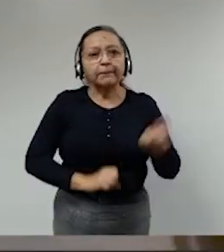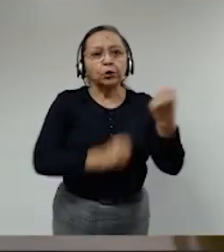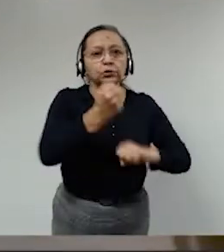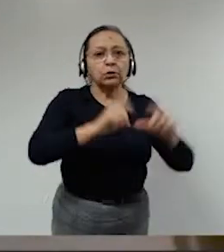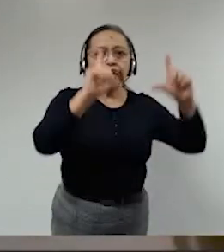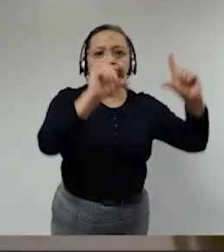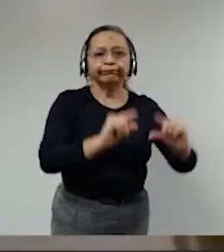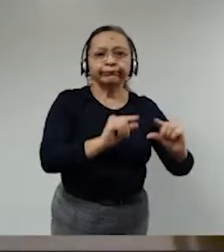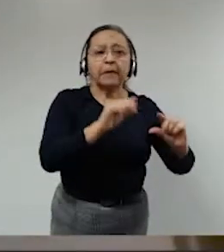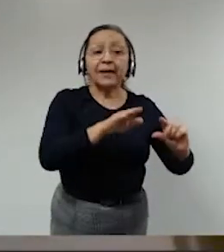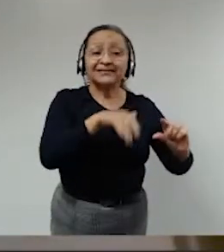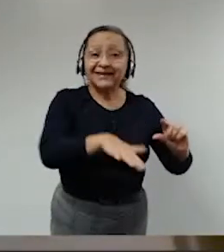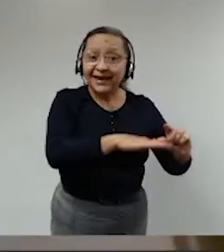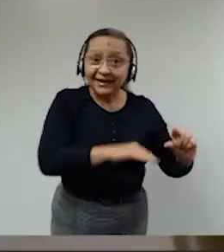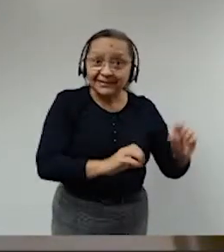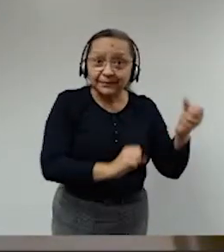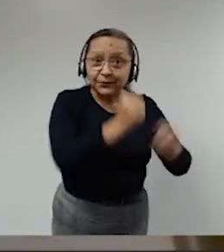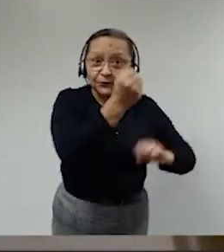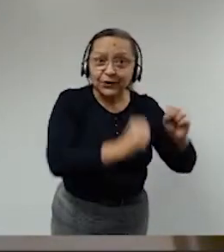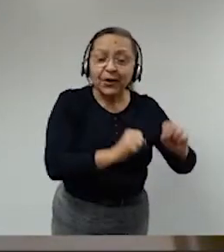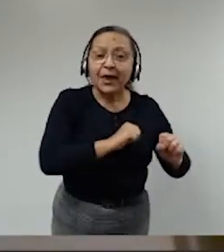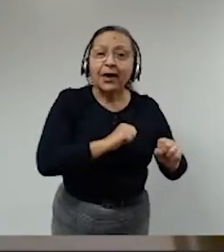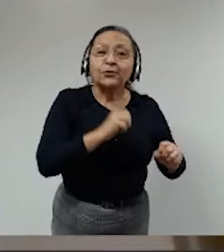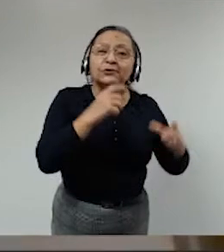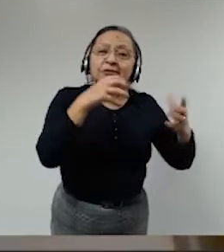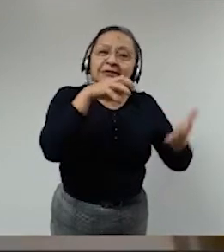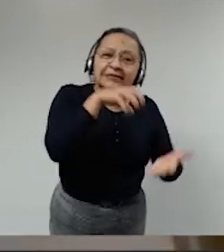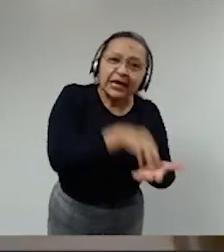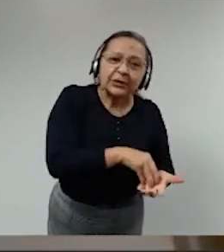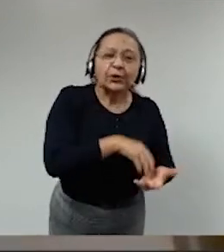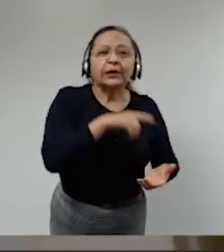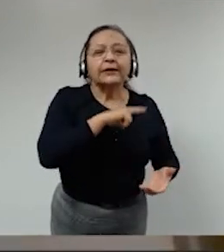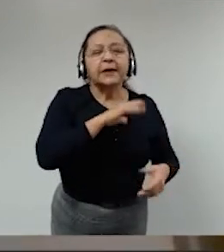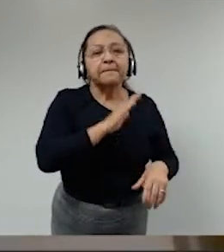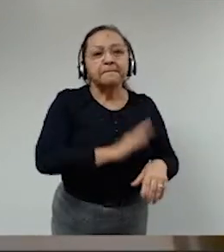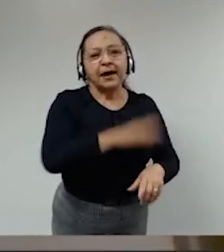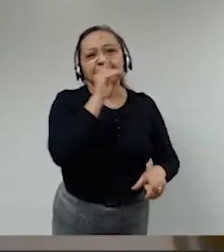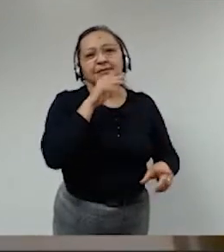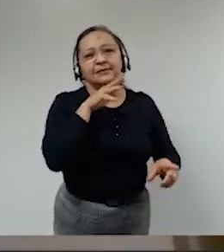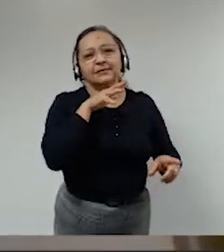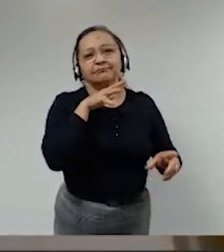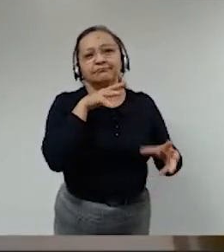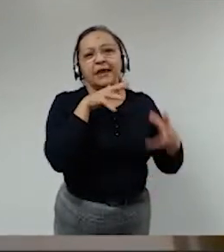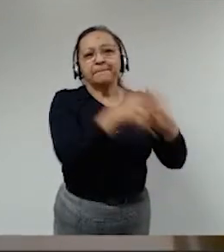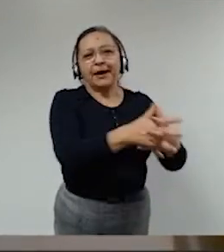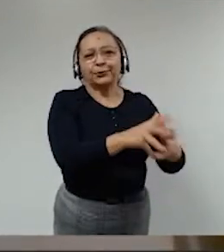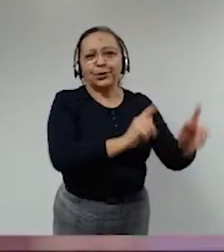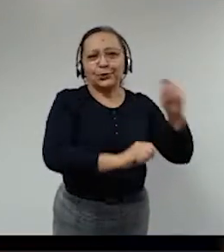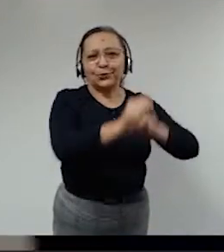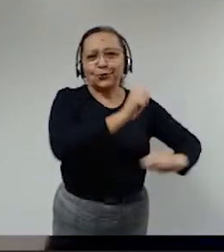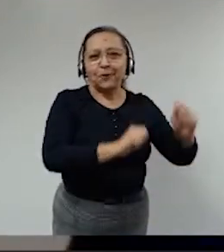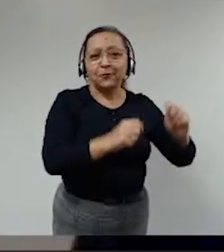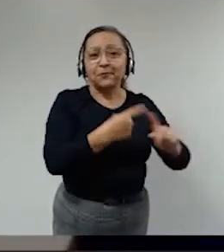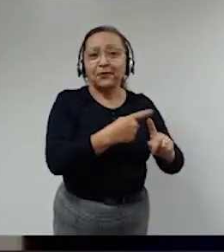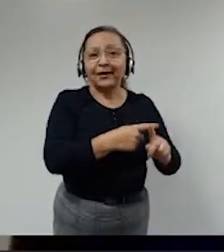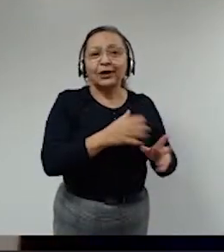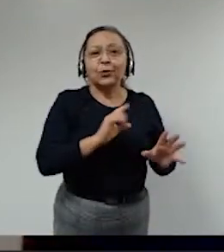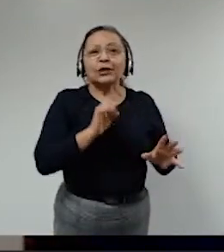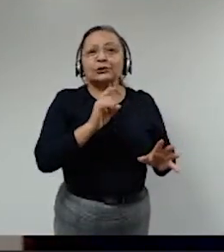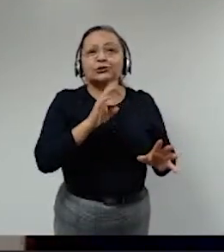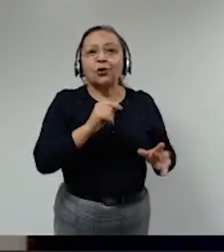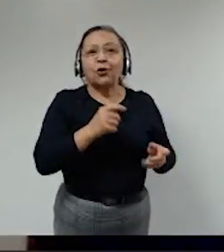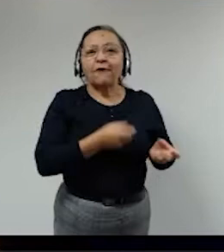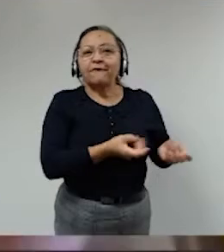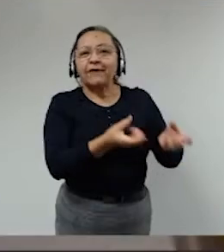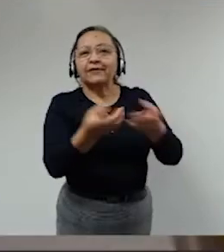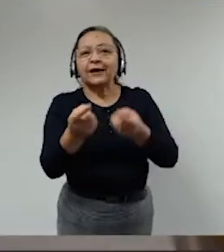setor da atividade que gera mais emprego. Ele é o setor que tem mais impacto econômico, né? Porque você não está simplesmente importando um